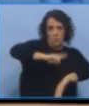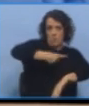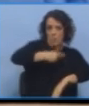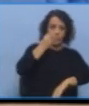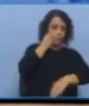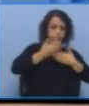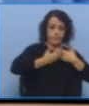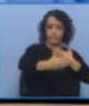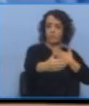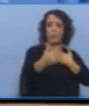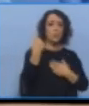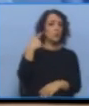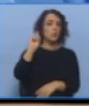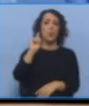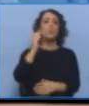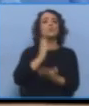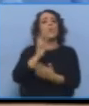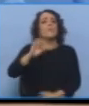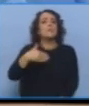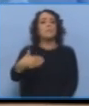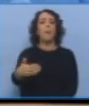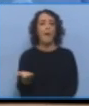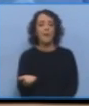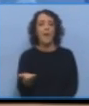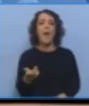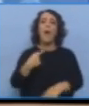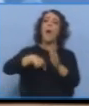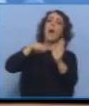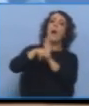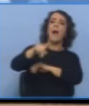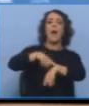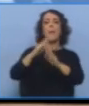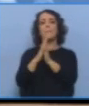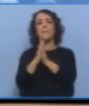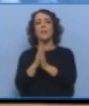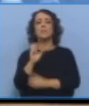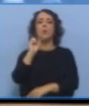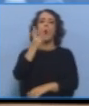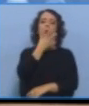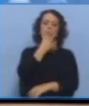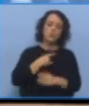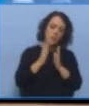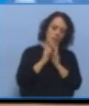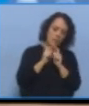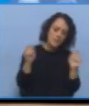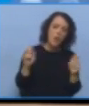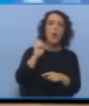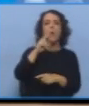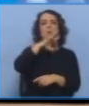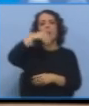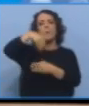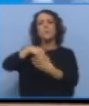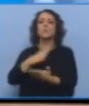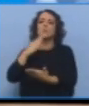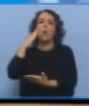apenas ao fim de semana, ou ia à missa, ou quando me retirava para rezar, ou em contexto familiar. E então